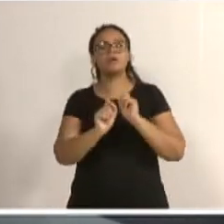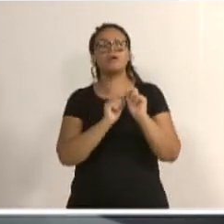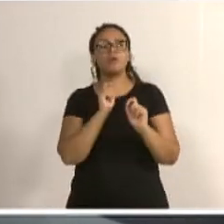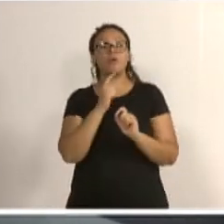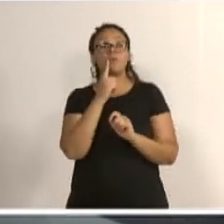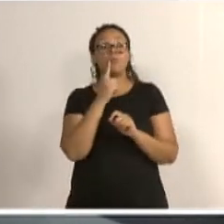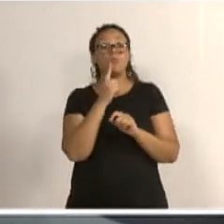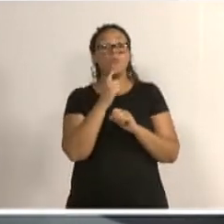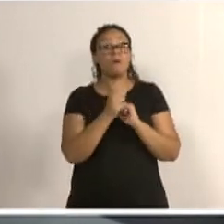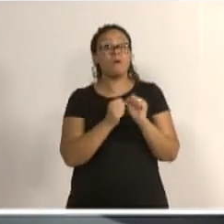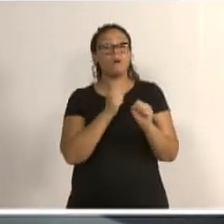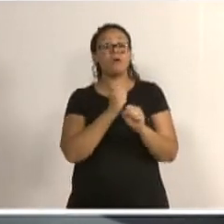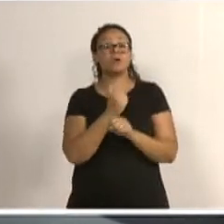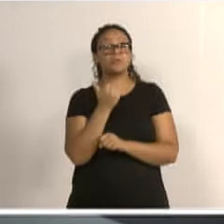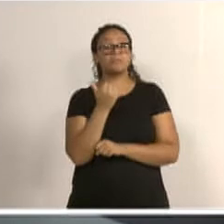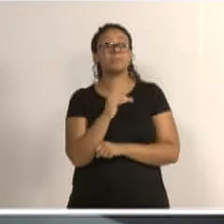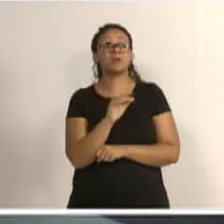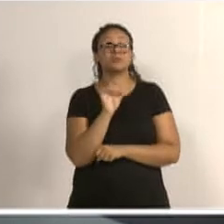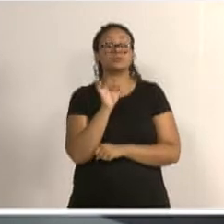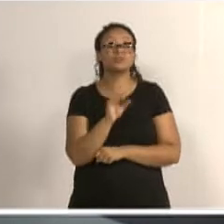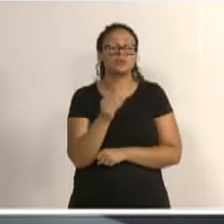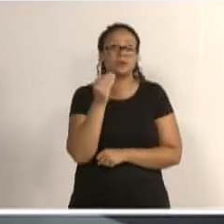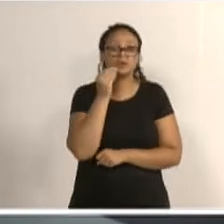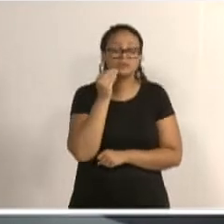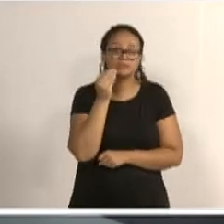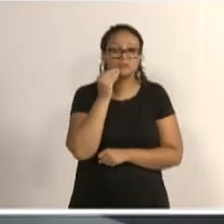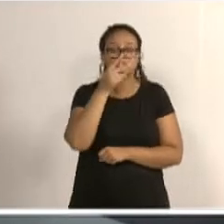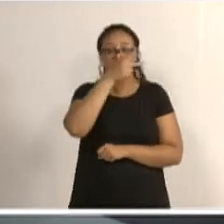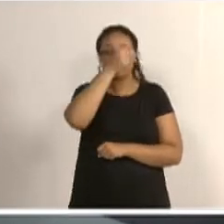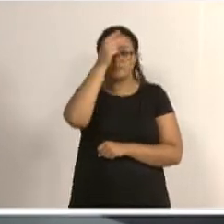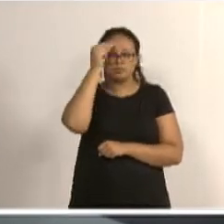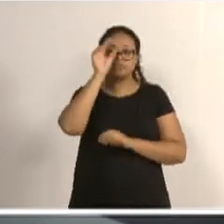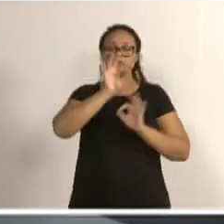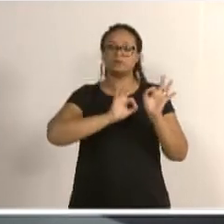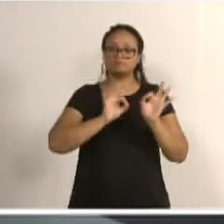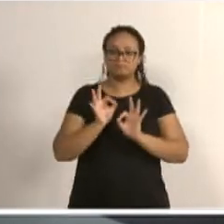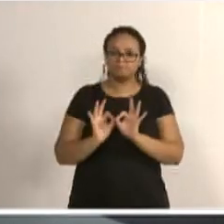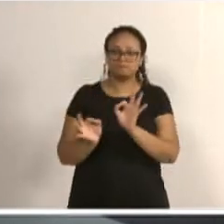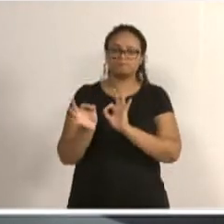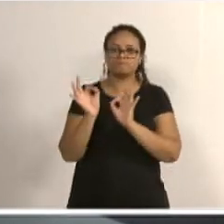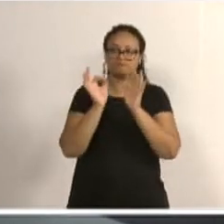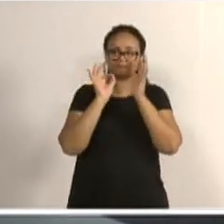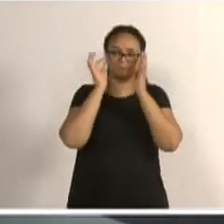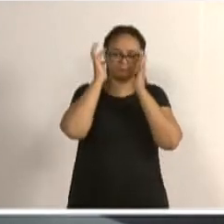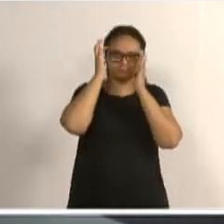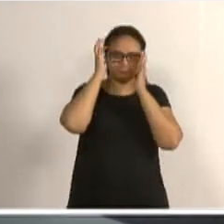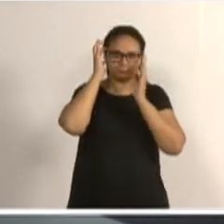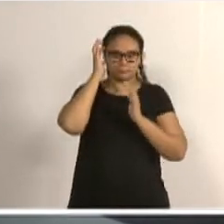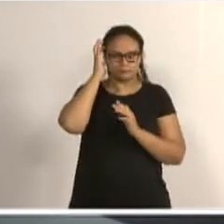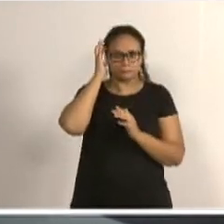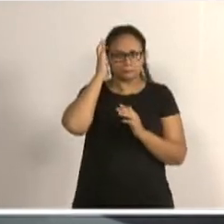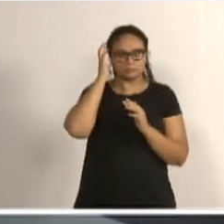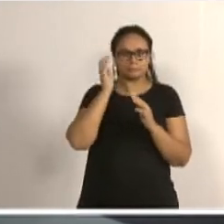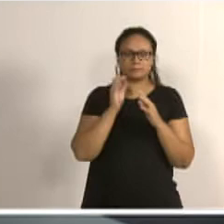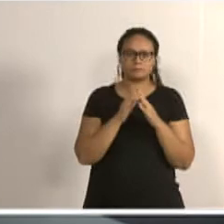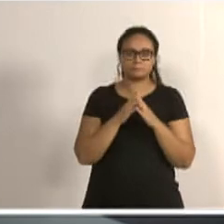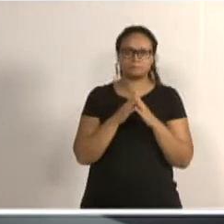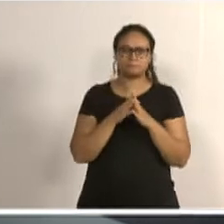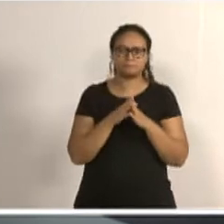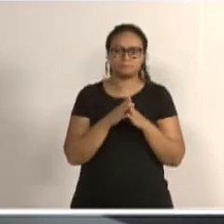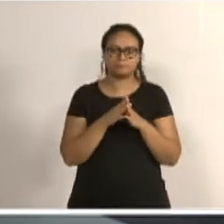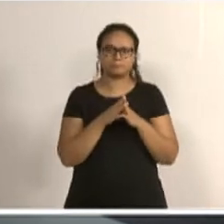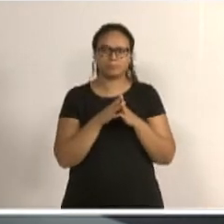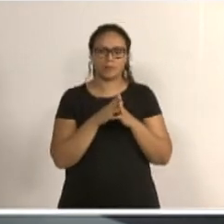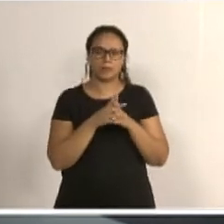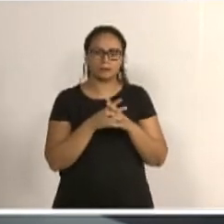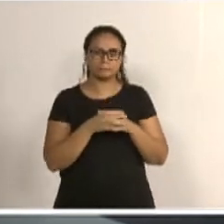e meio só para botar a prefeitura e as empresas concessionárias para funcionar